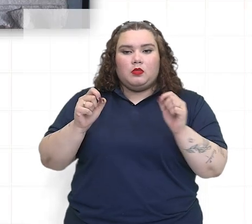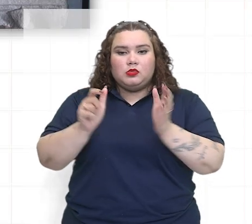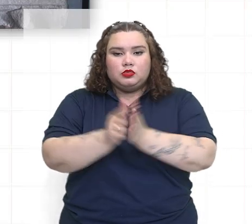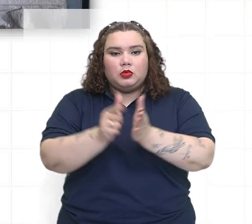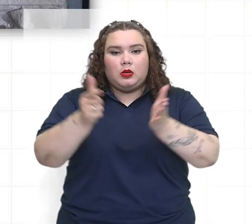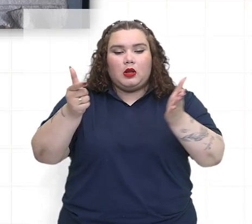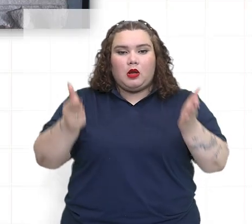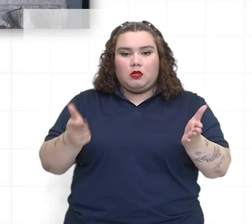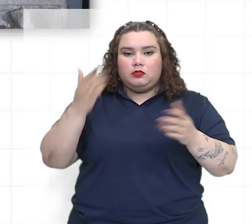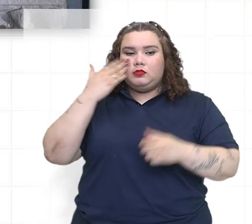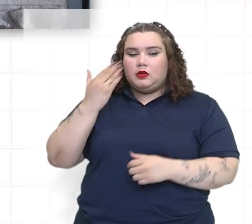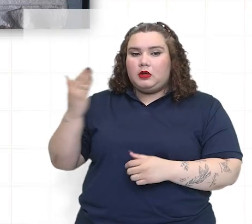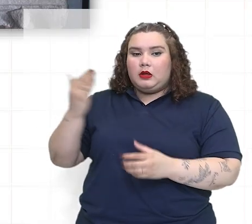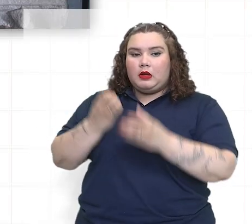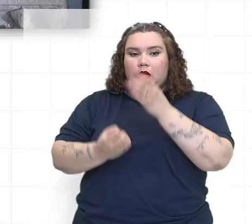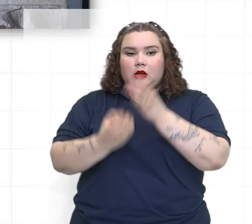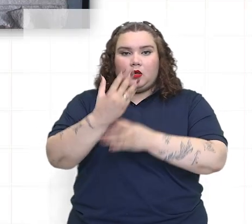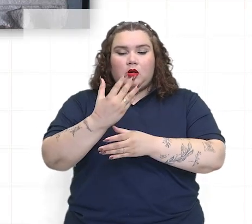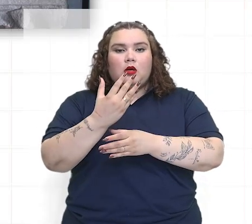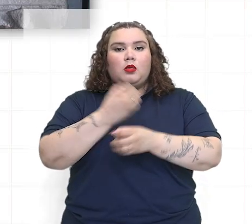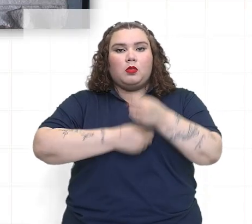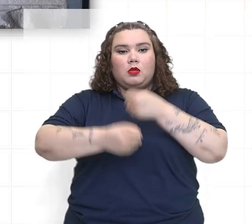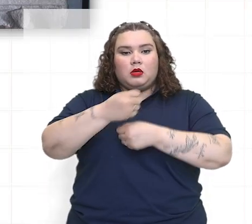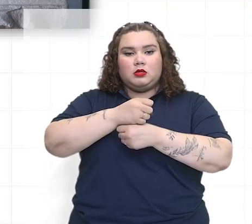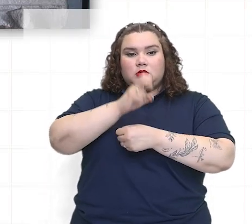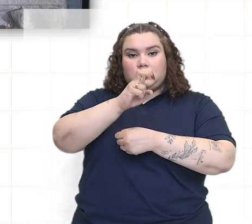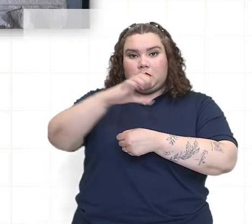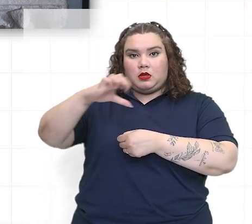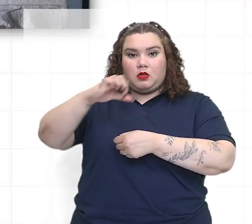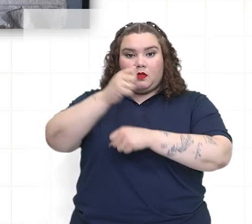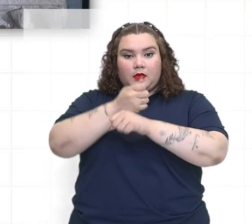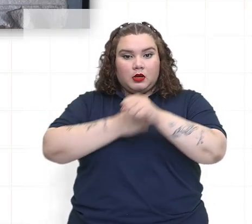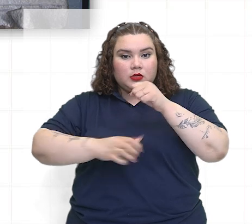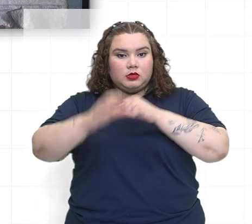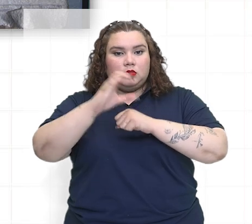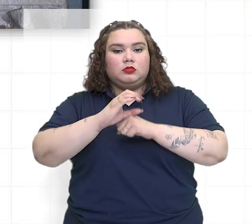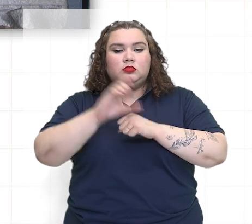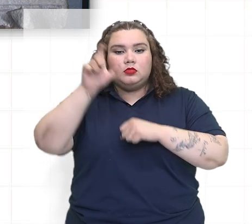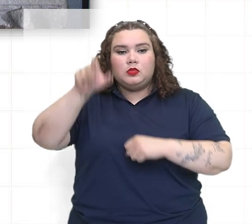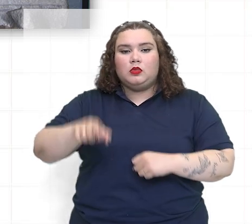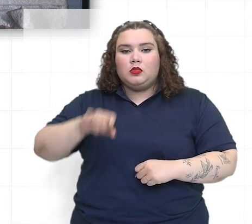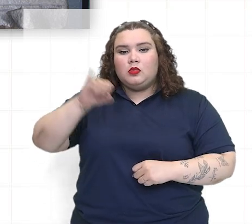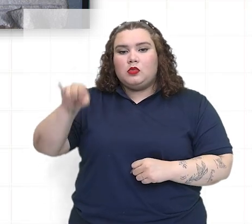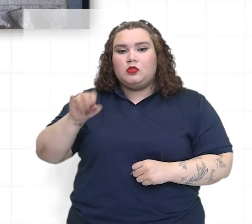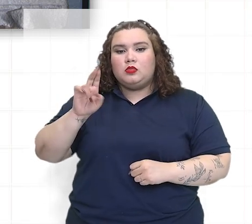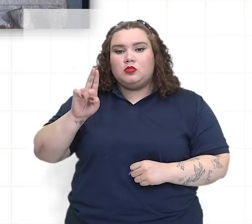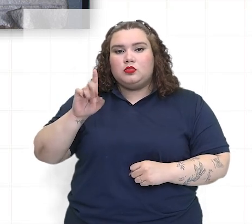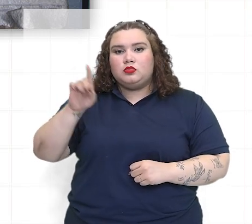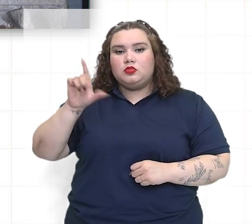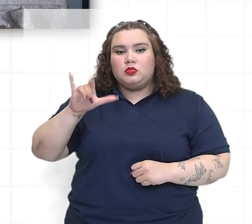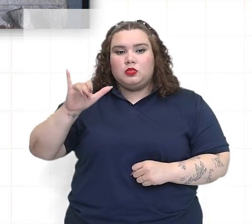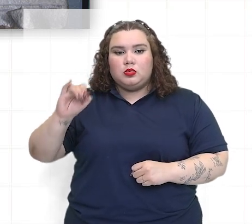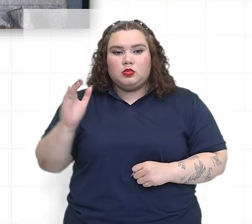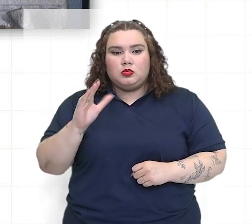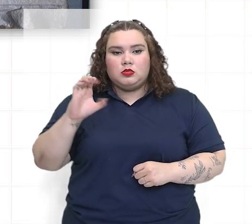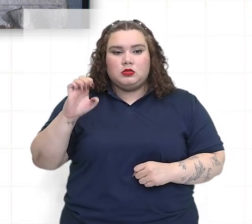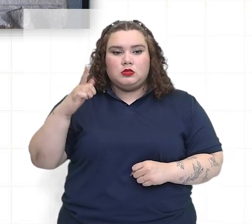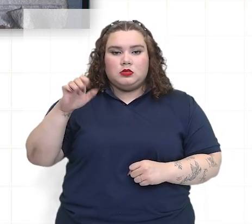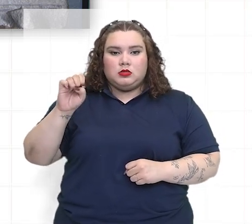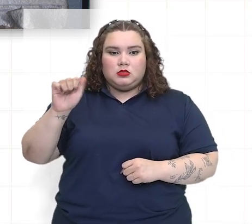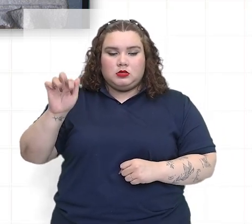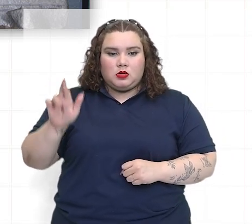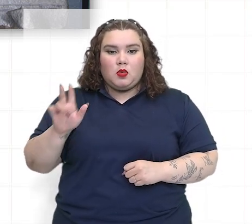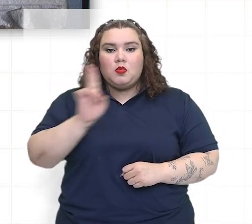Ele foi, então, criado no ano 59 a.C., por despacho do Júlio César, foi chamado